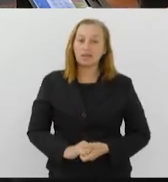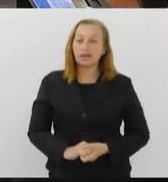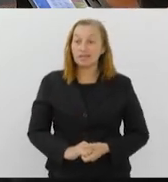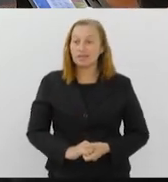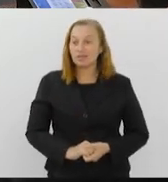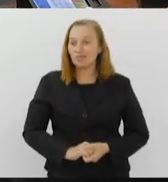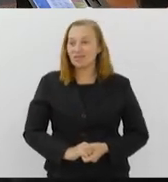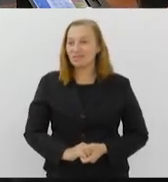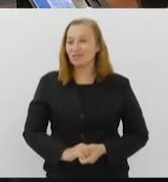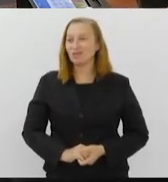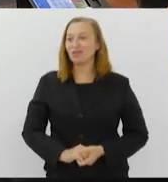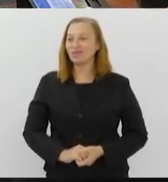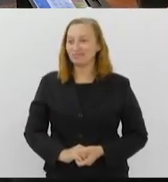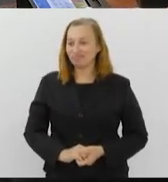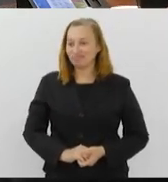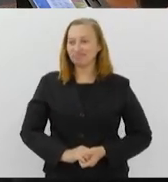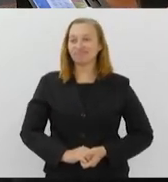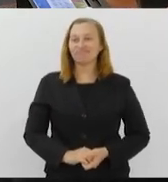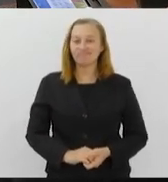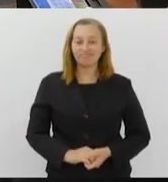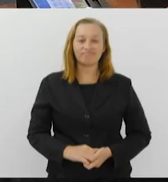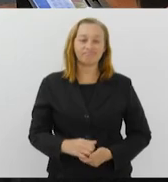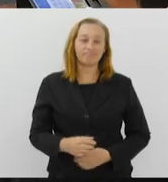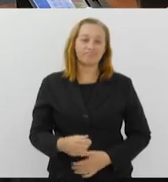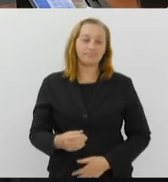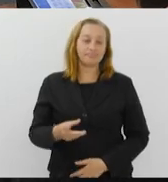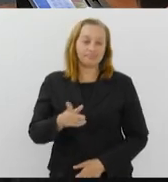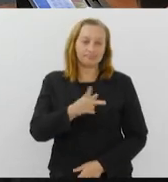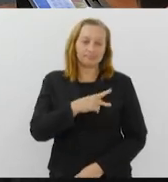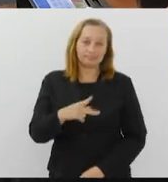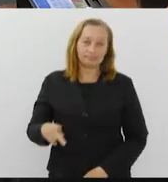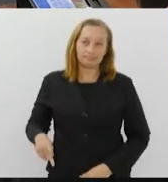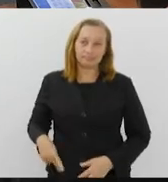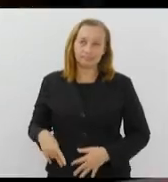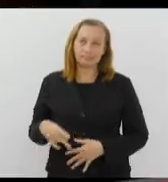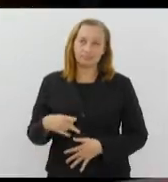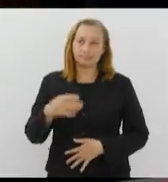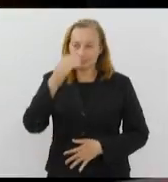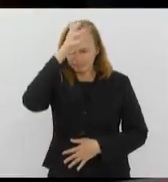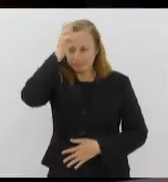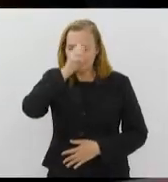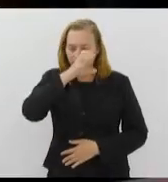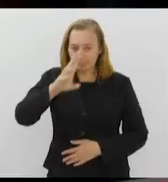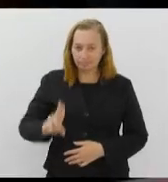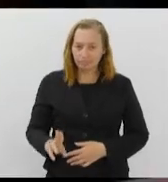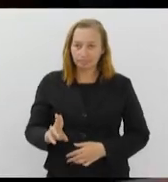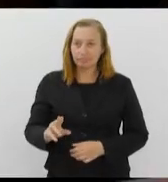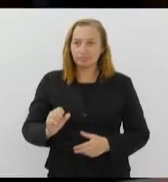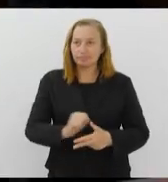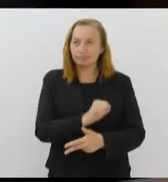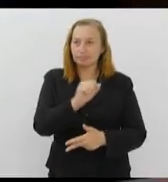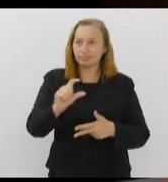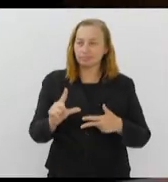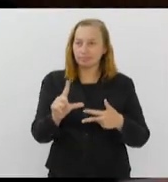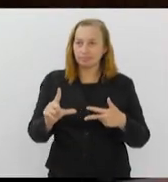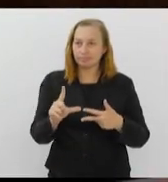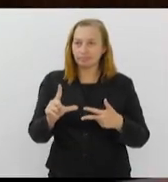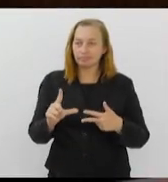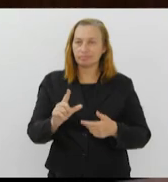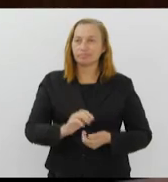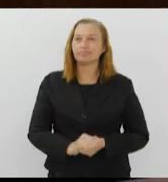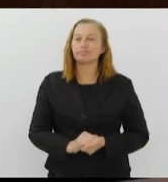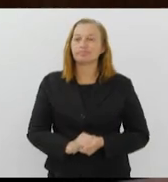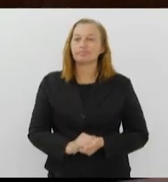Nobre e querida presidenta Tia Ju, do Poder Legislativo do Rio de Janeiro. Senador Marquinho, meu